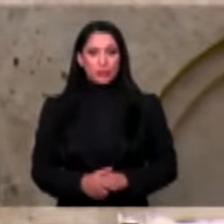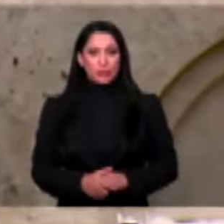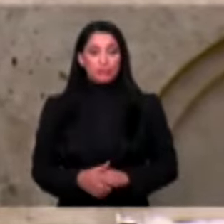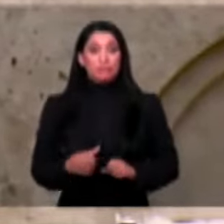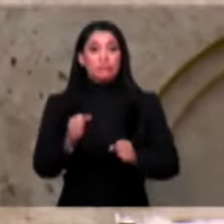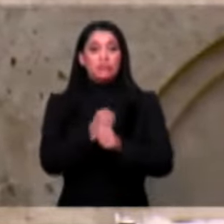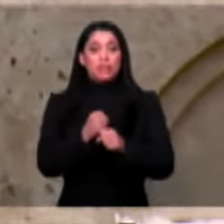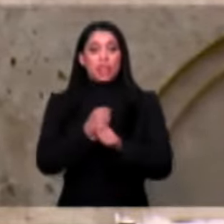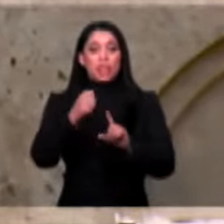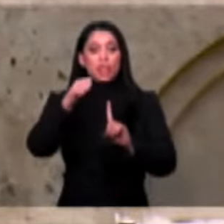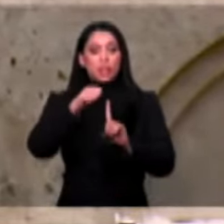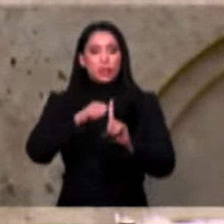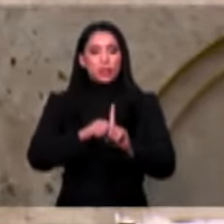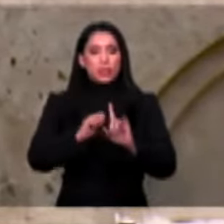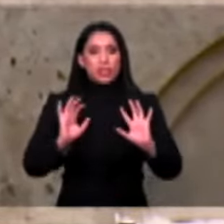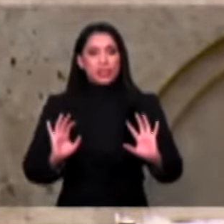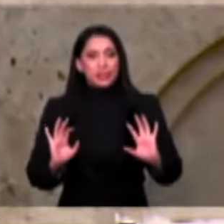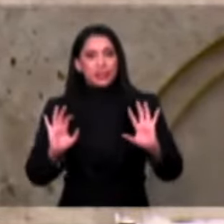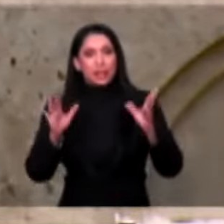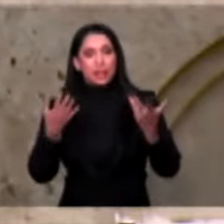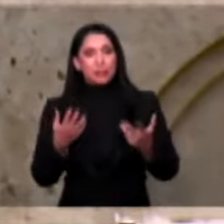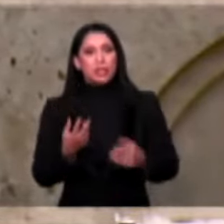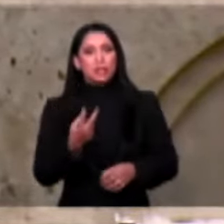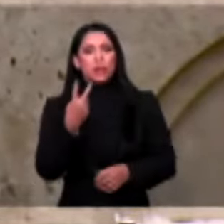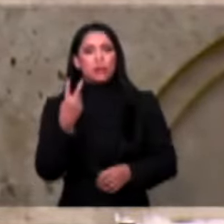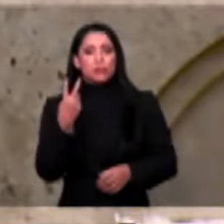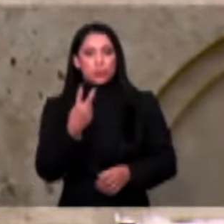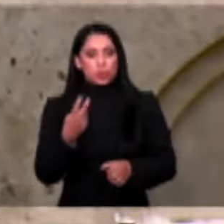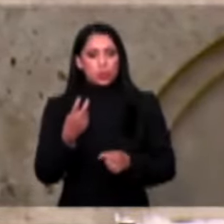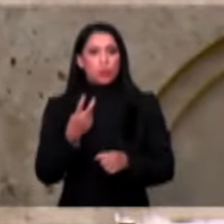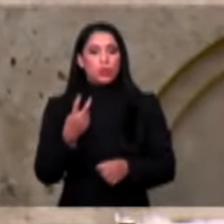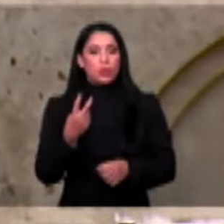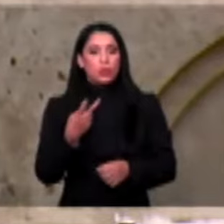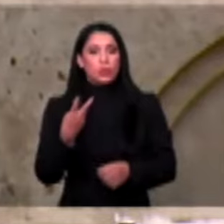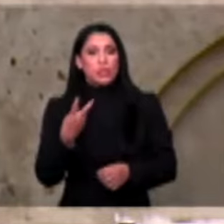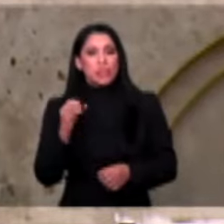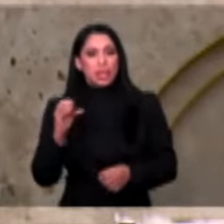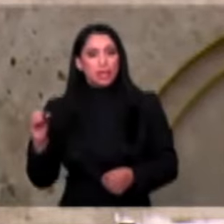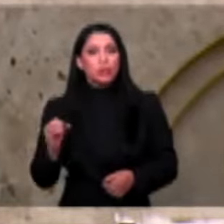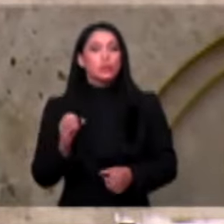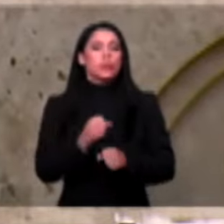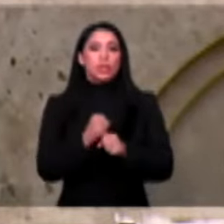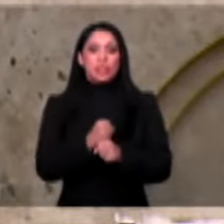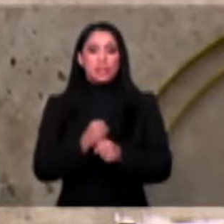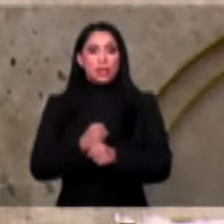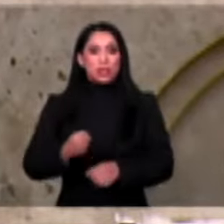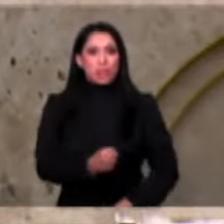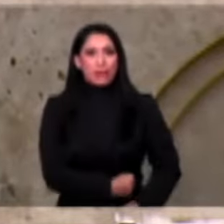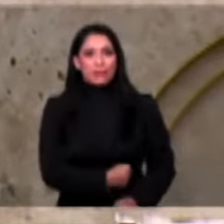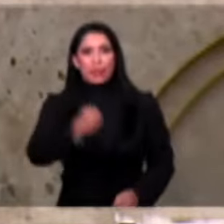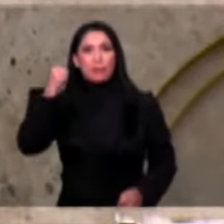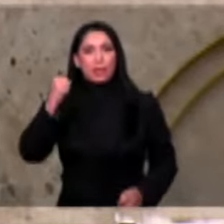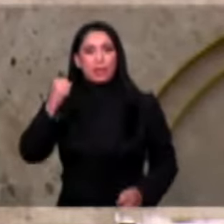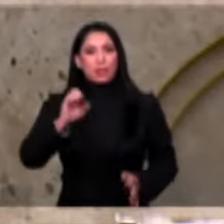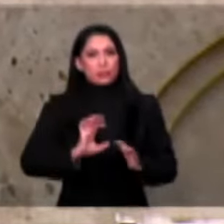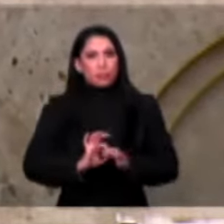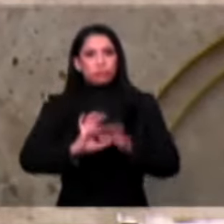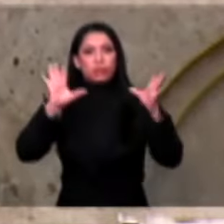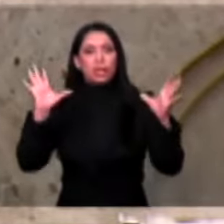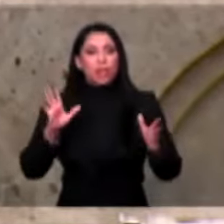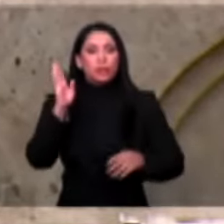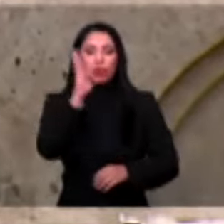ano e mês de celebração do bicentenário da independência do Brasil, de tanta relevância em